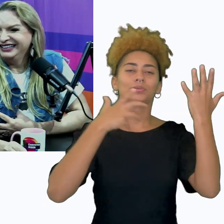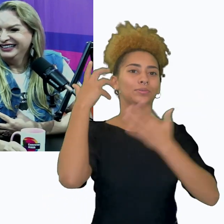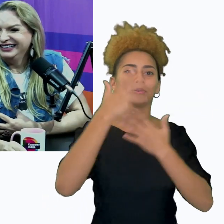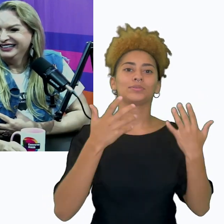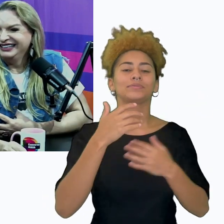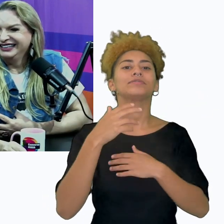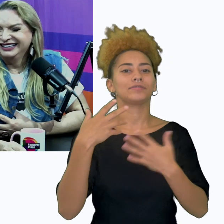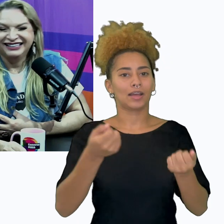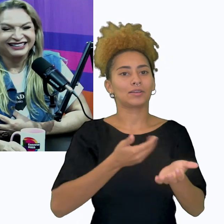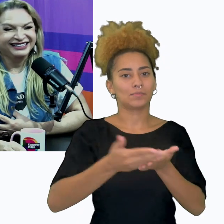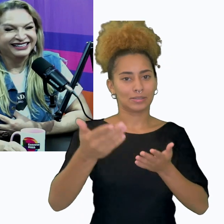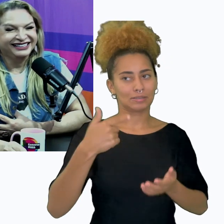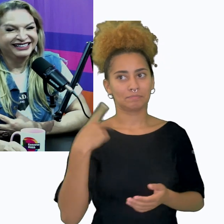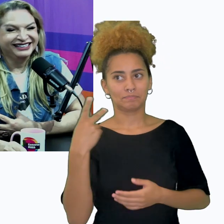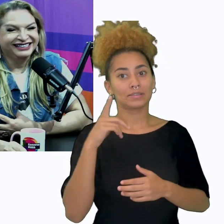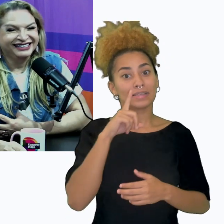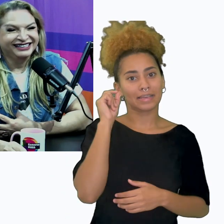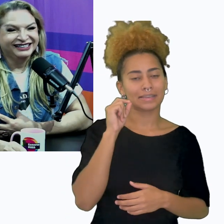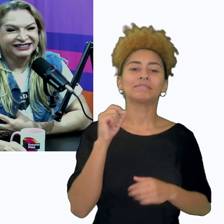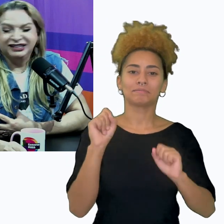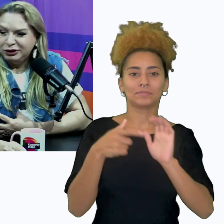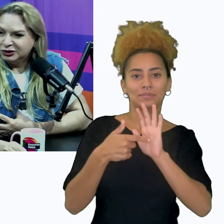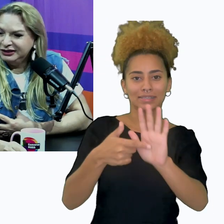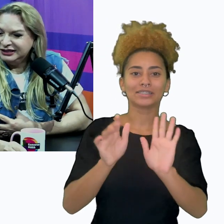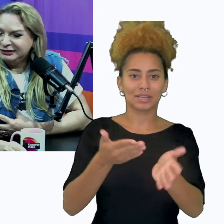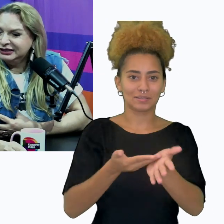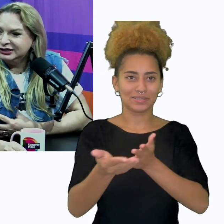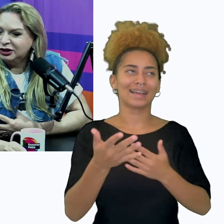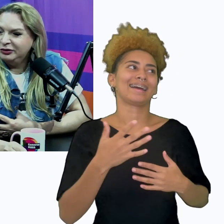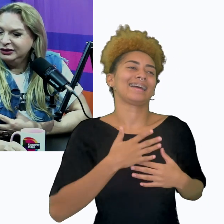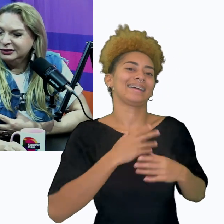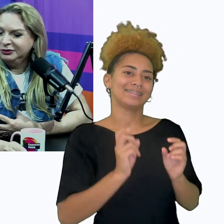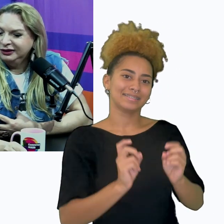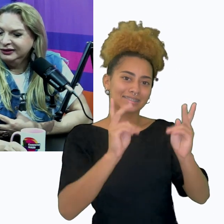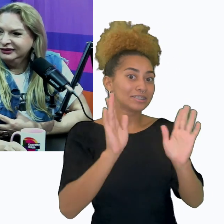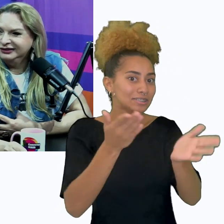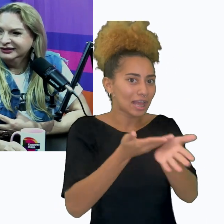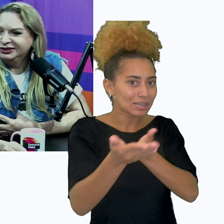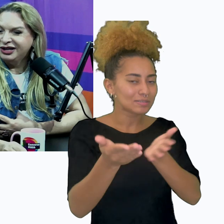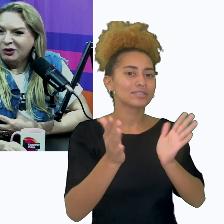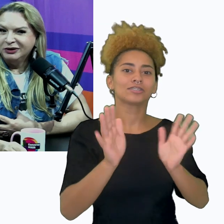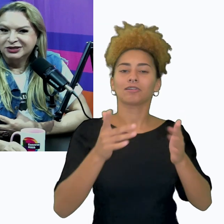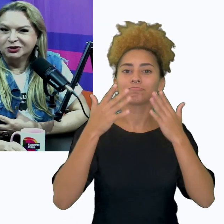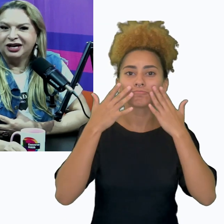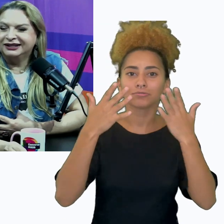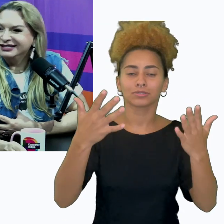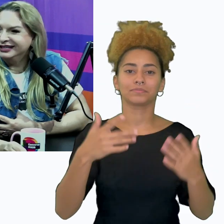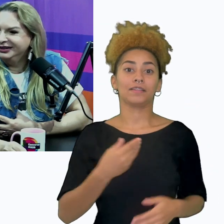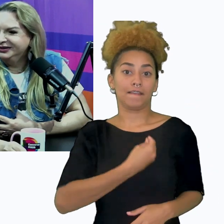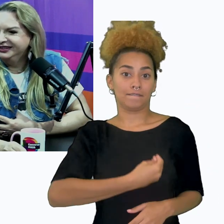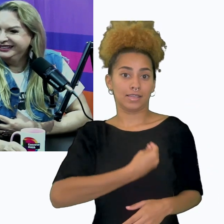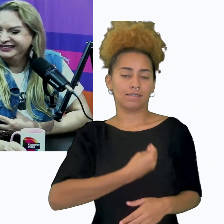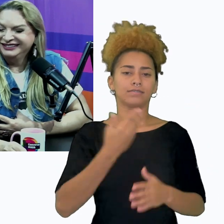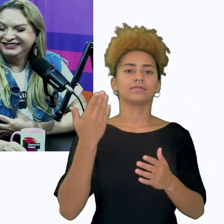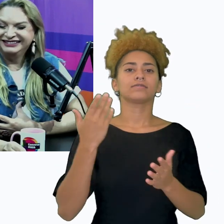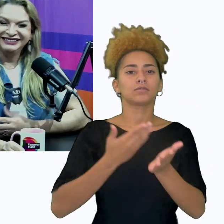fico louca. Vai, começa, eu começo. Não, pode começar, se apresenta, já começou, mulher. Já comecei, já tá sendo.